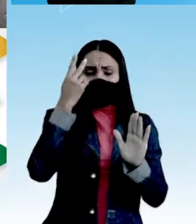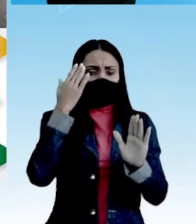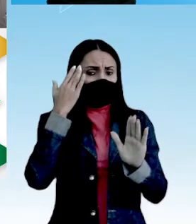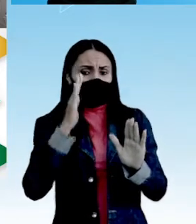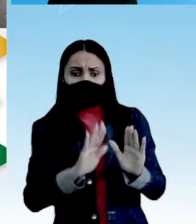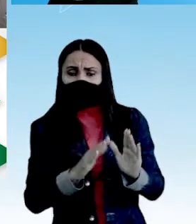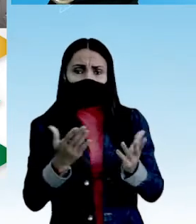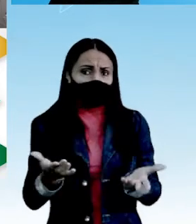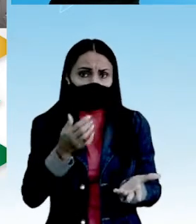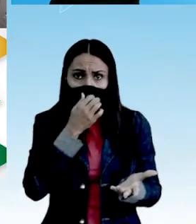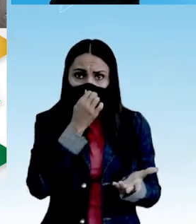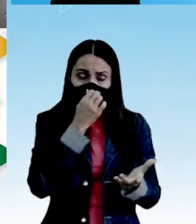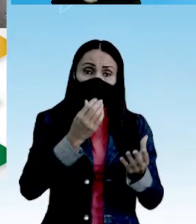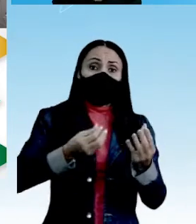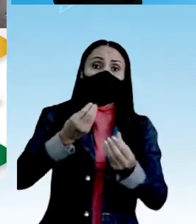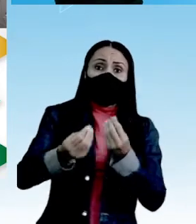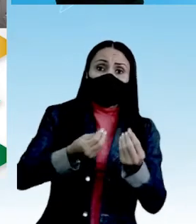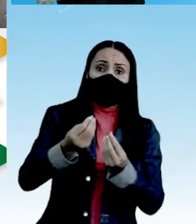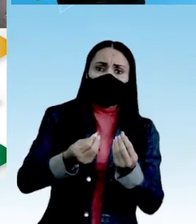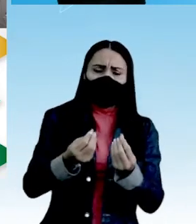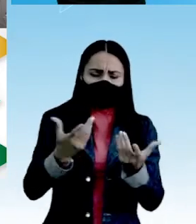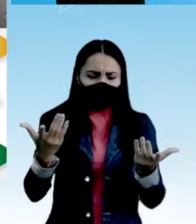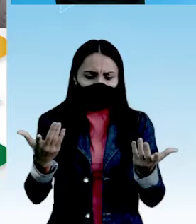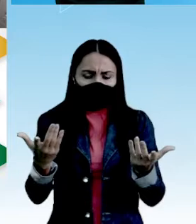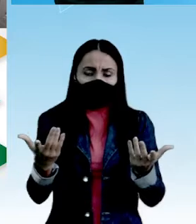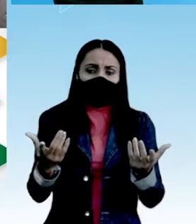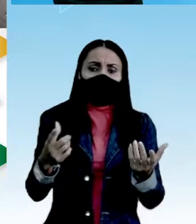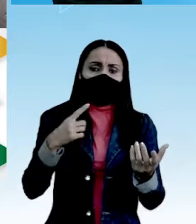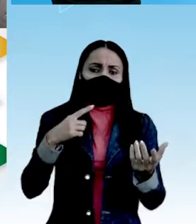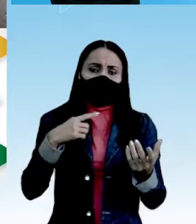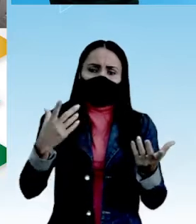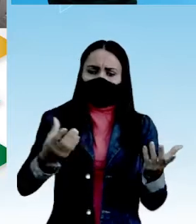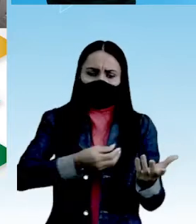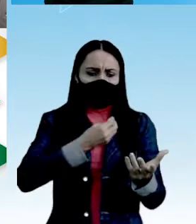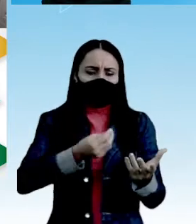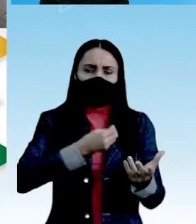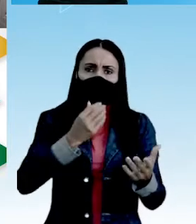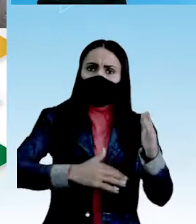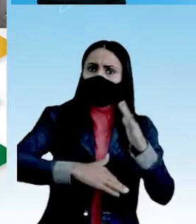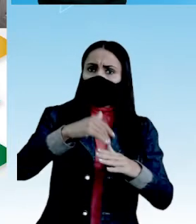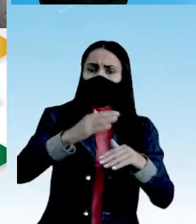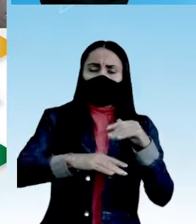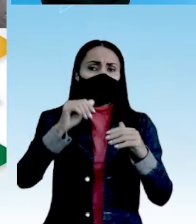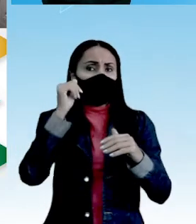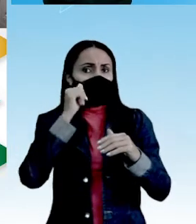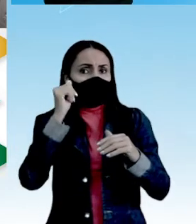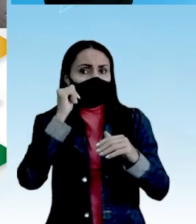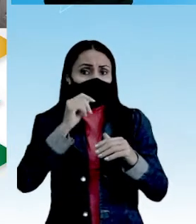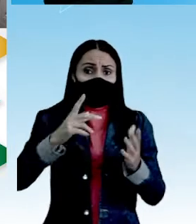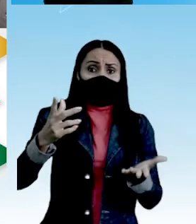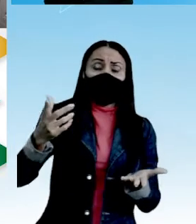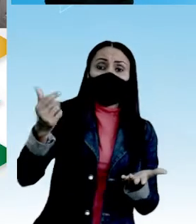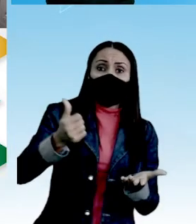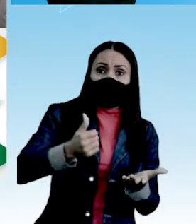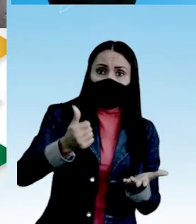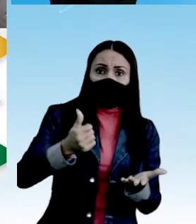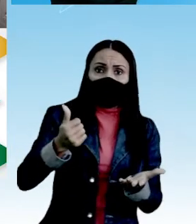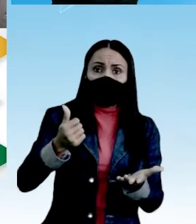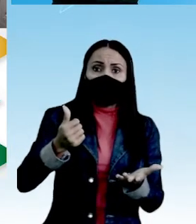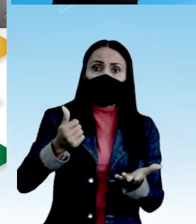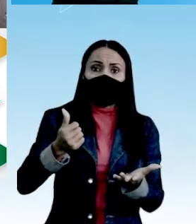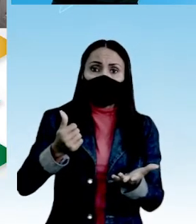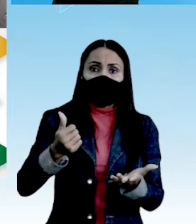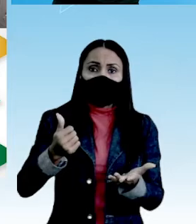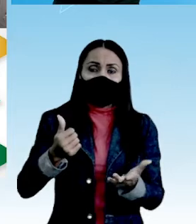né, o jornal não sabiam como retratá-la, porque até então não existia a profissão para a mulher. Então, ela foi a primeira, né,